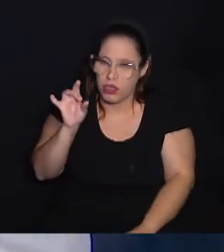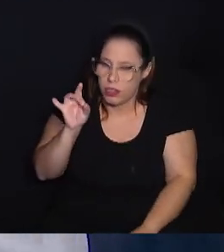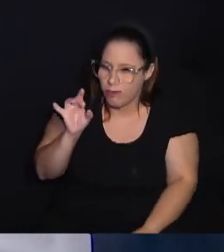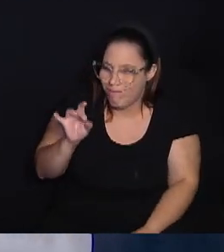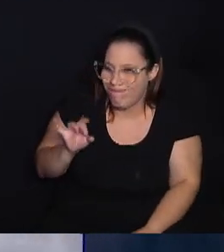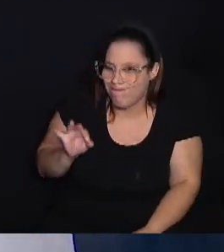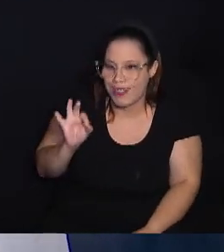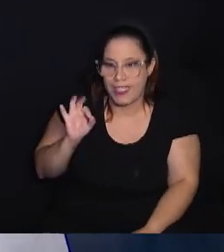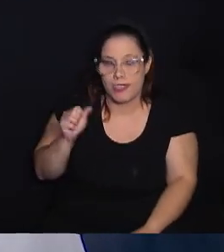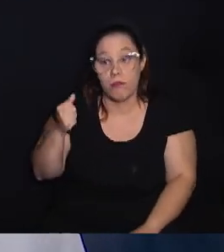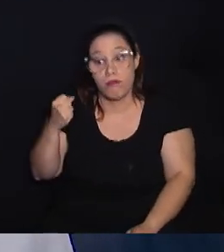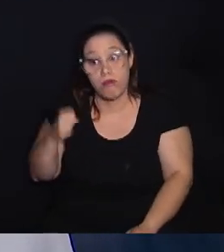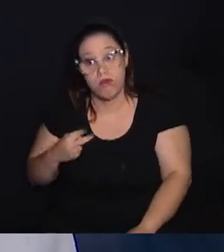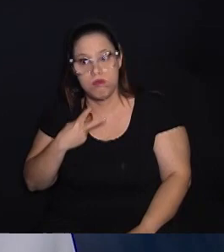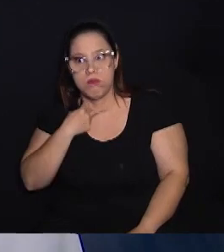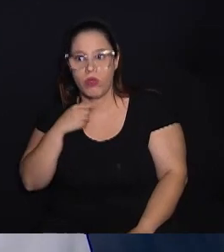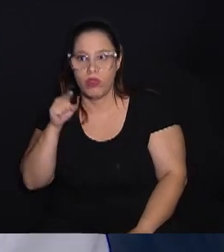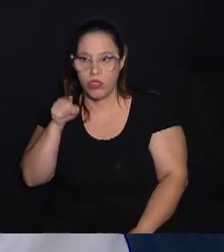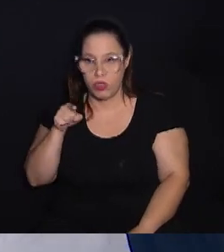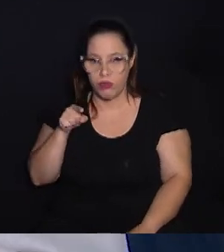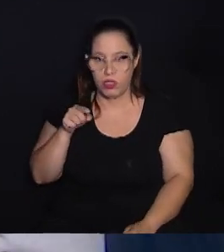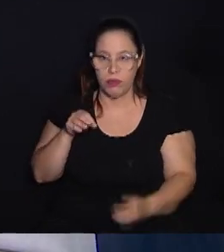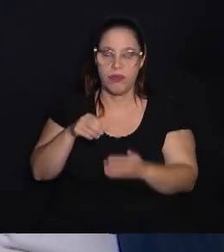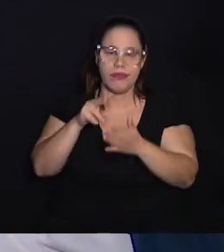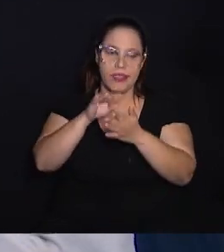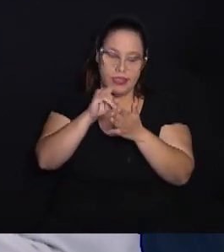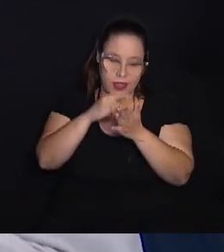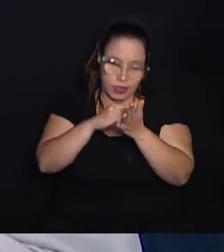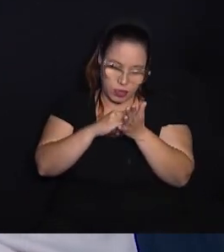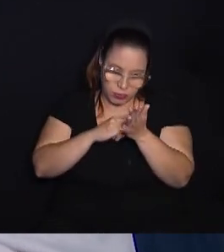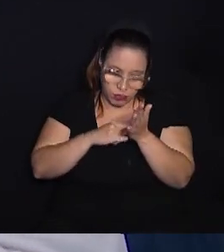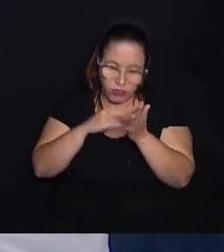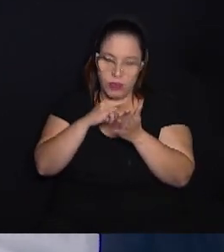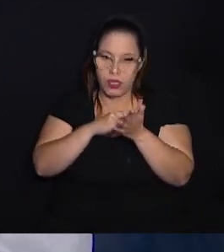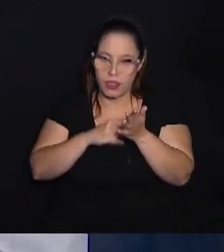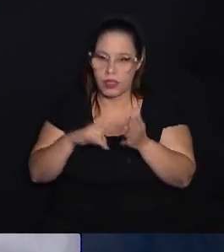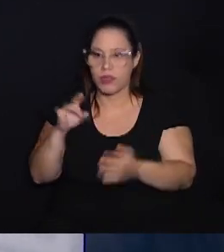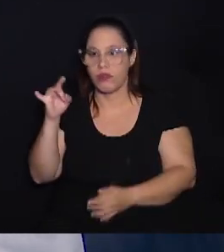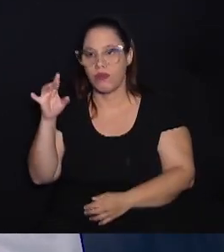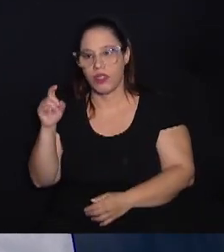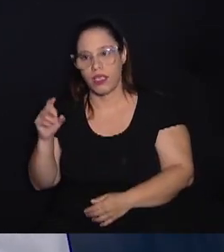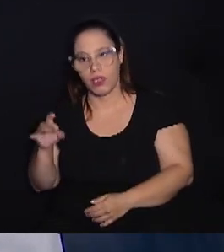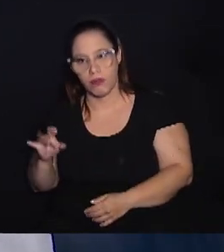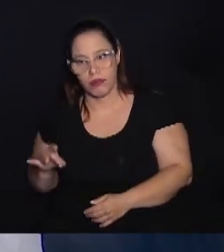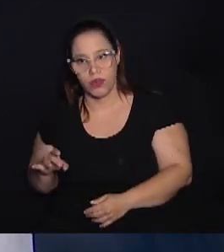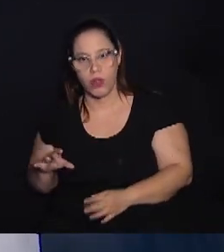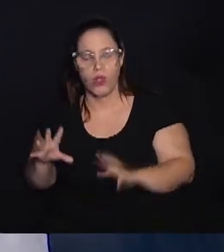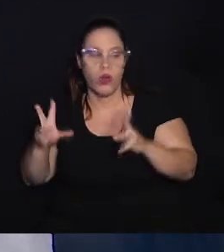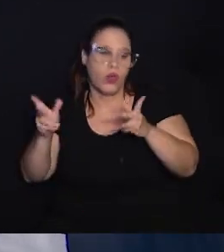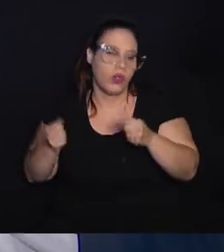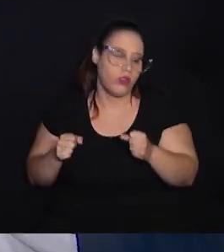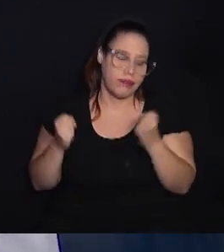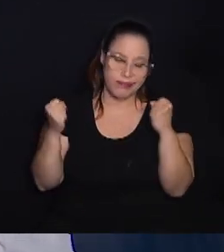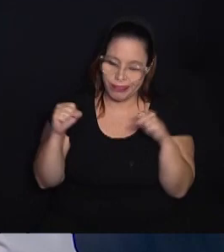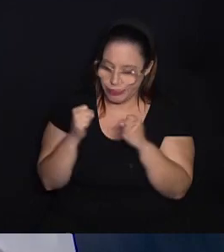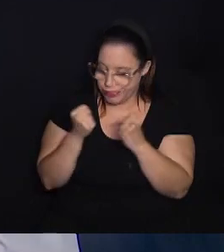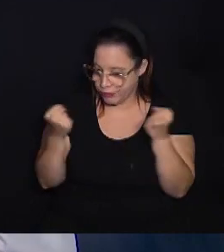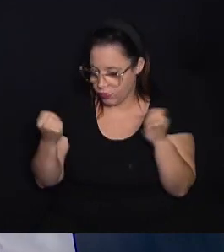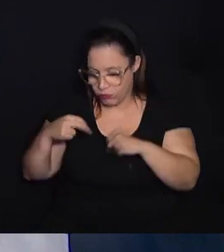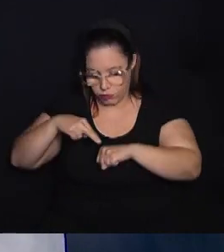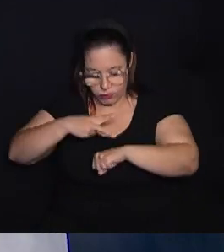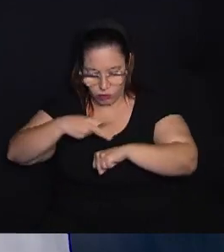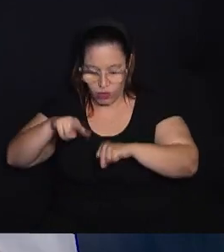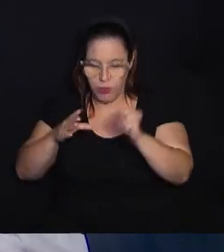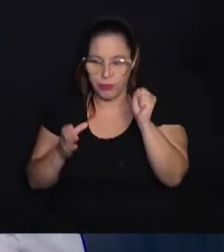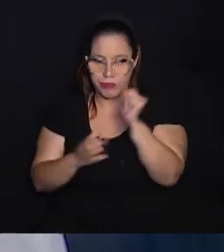coisa específica que não seja indicada para o seu caso, que aí precisa de uma avaliação mais específica e individual. Mas, basicamente, todo exercício